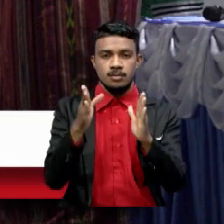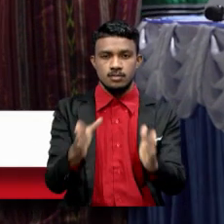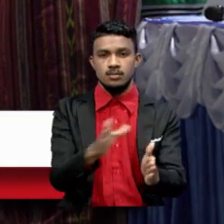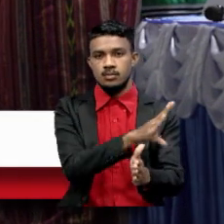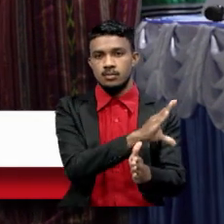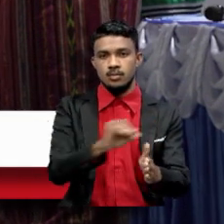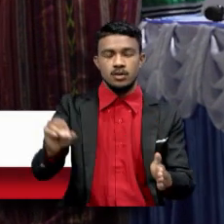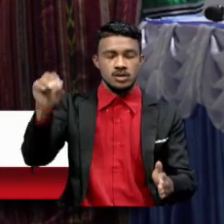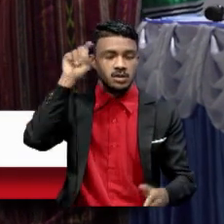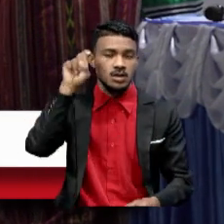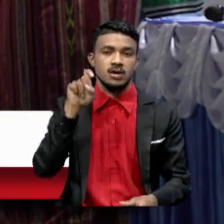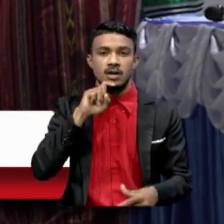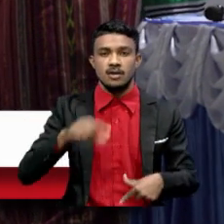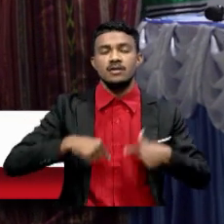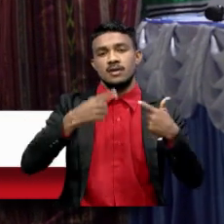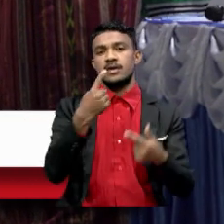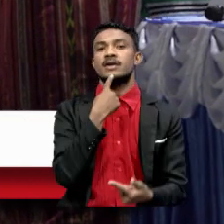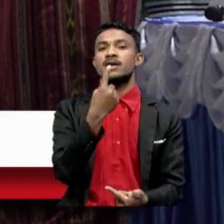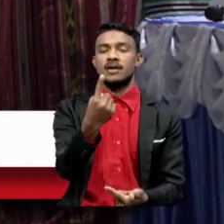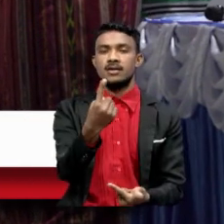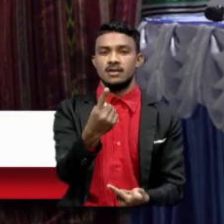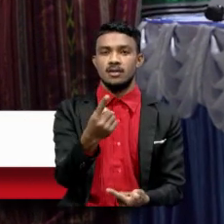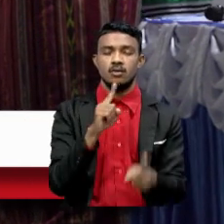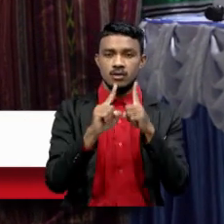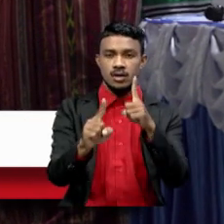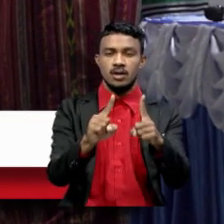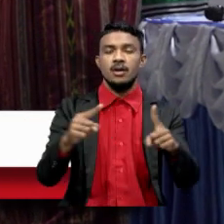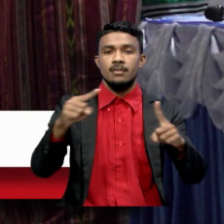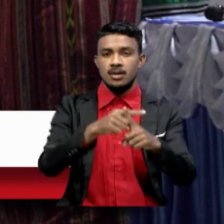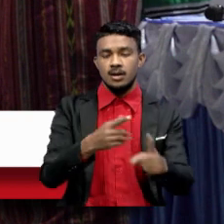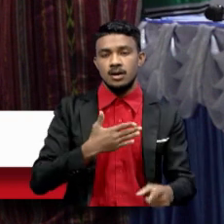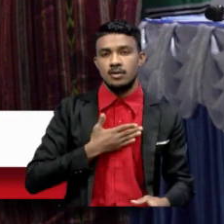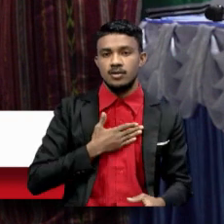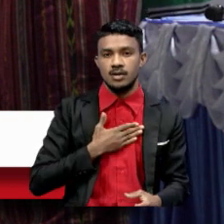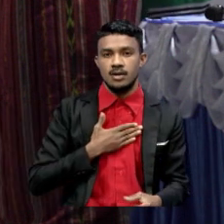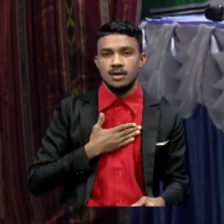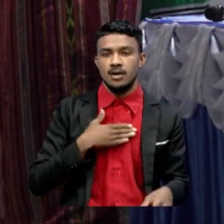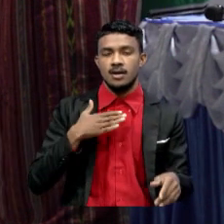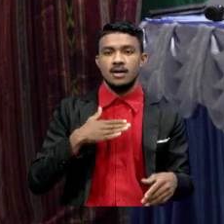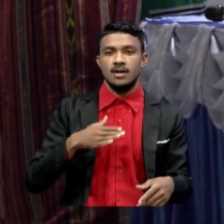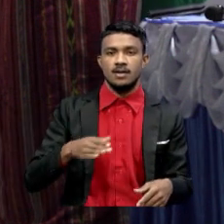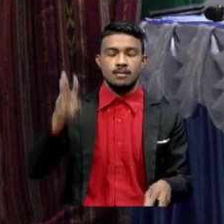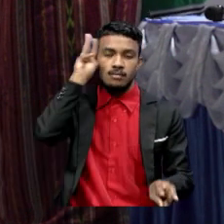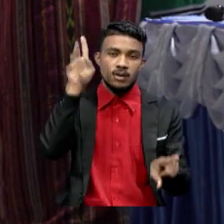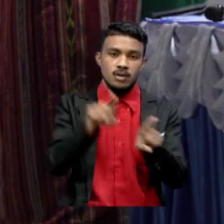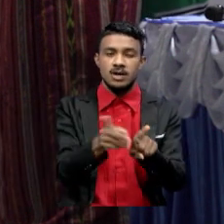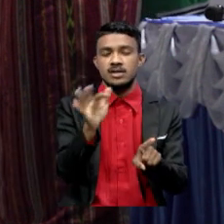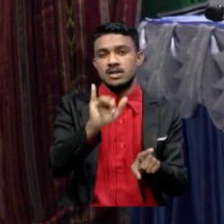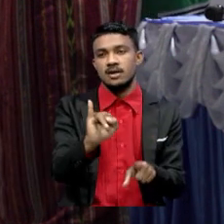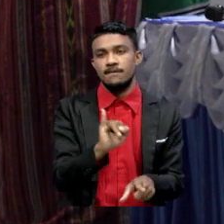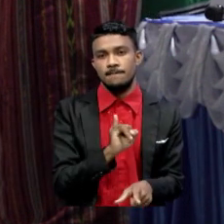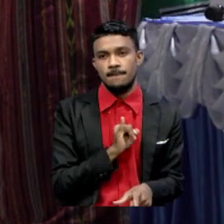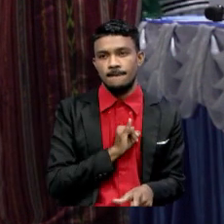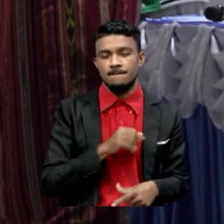poder. Simão Bor, a toda a Tanzania. Até te bajo a análise do outro e pouco. E a cada caos e da